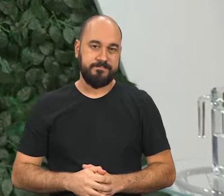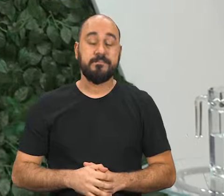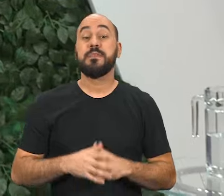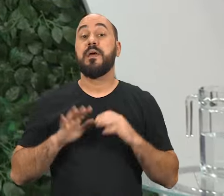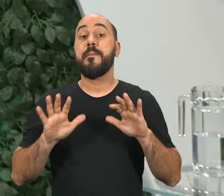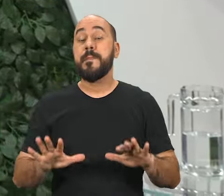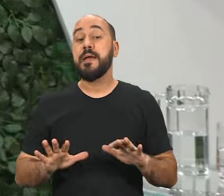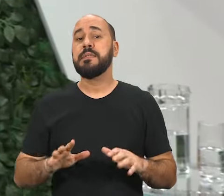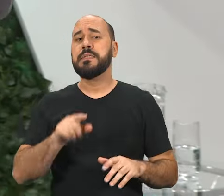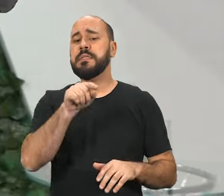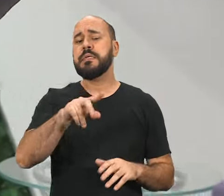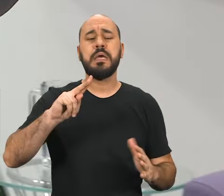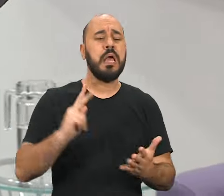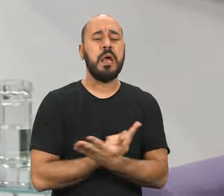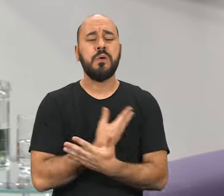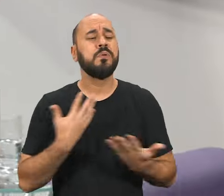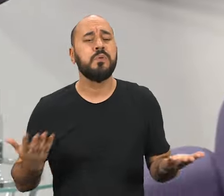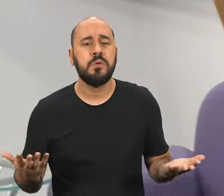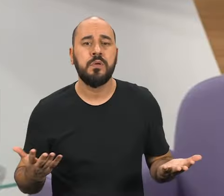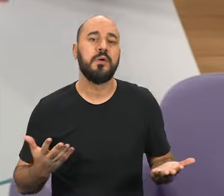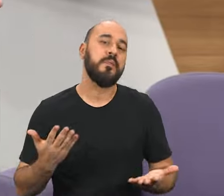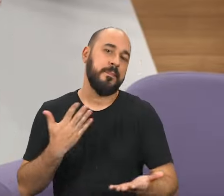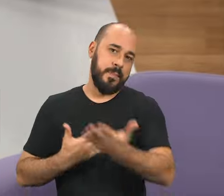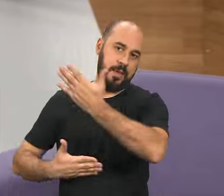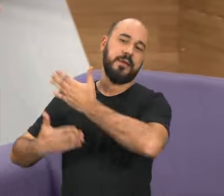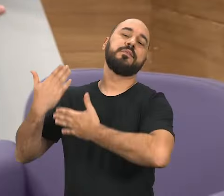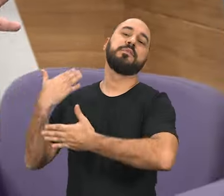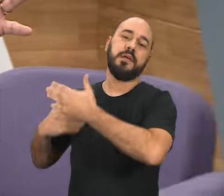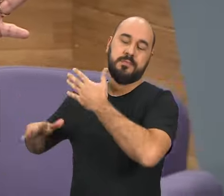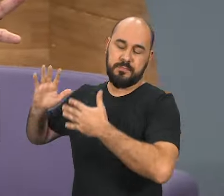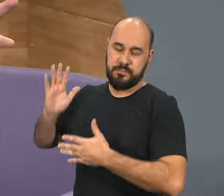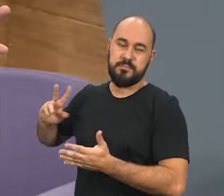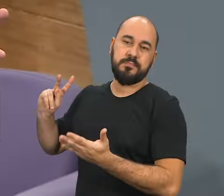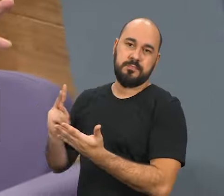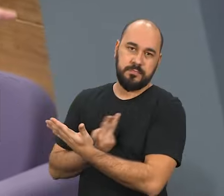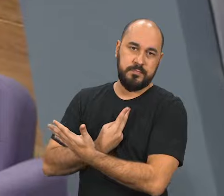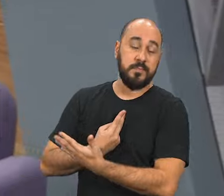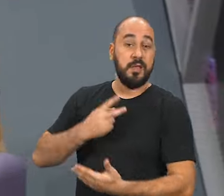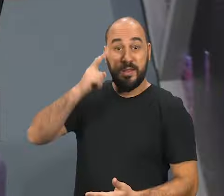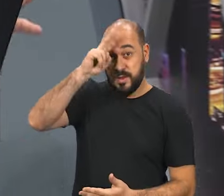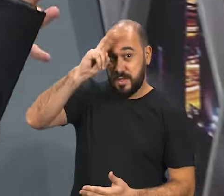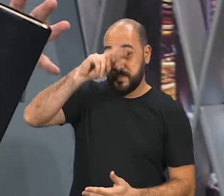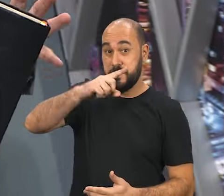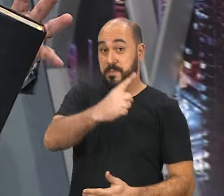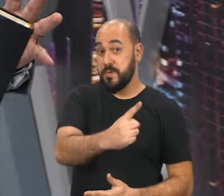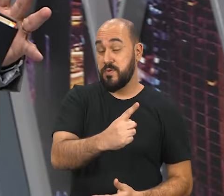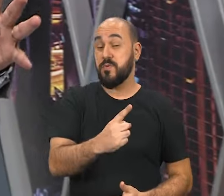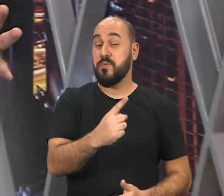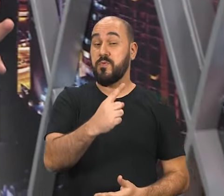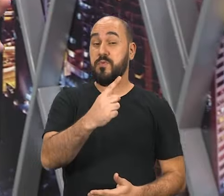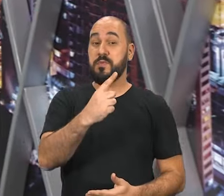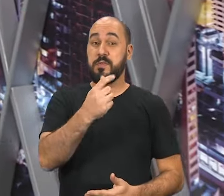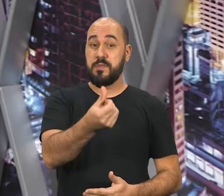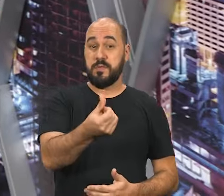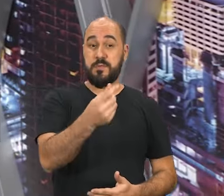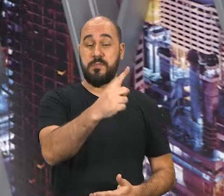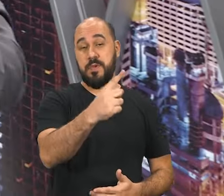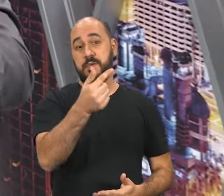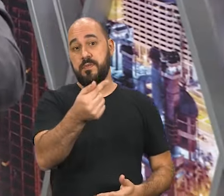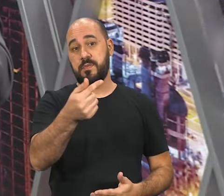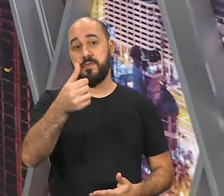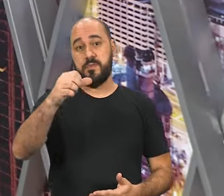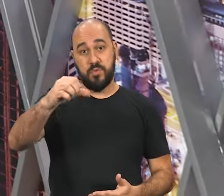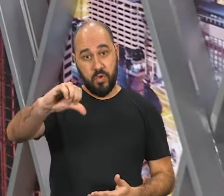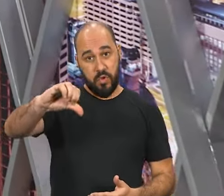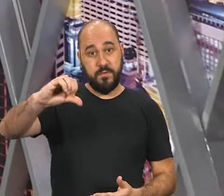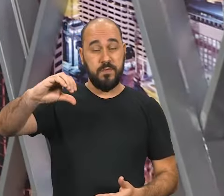Veja, mas tudo isso ocorreu no passado. E lembre-se que em 1798 a ferida mortal aconteceu, o